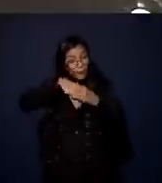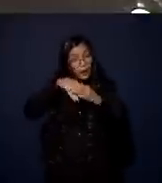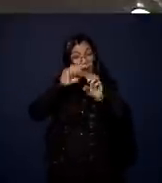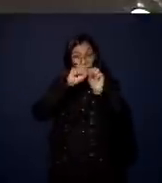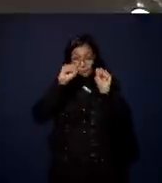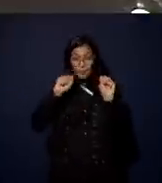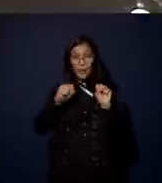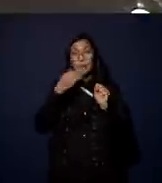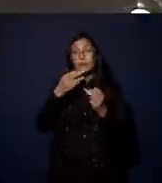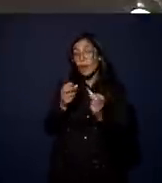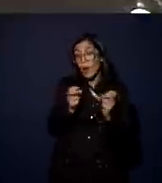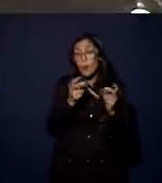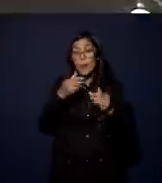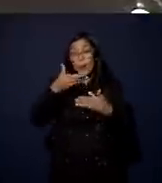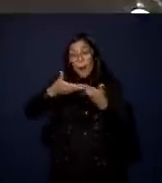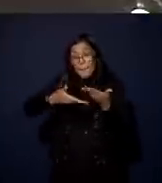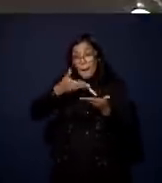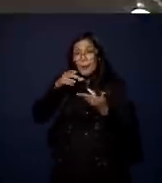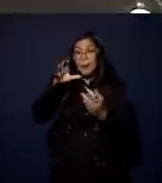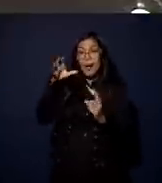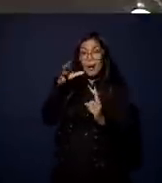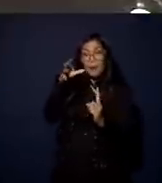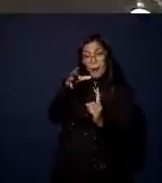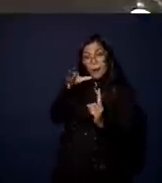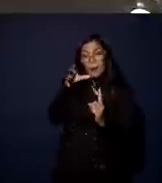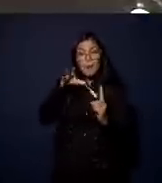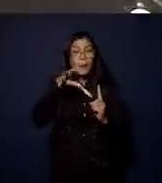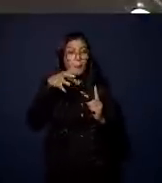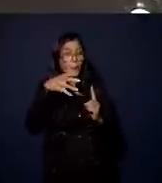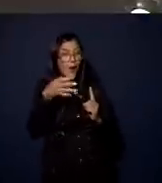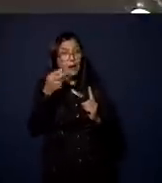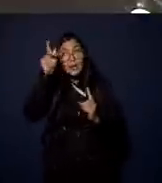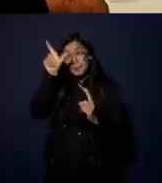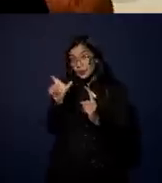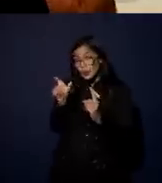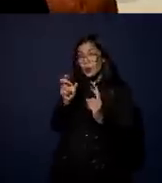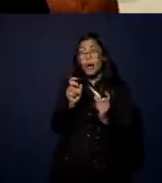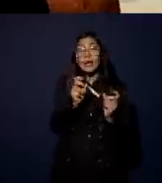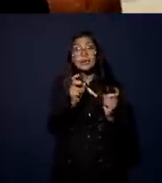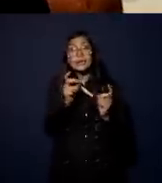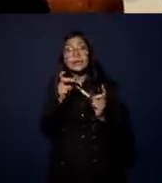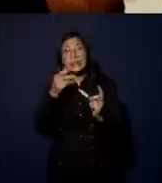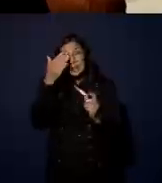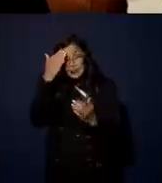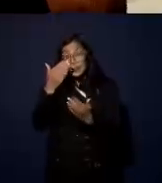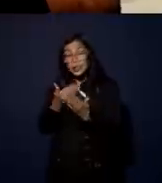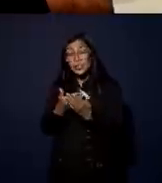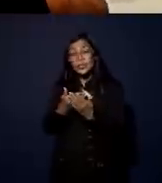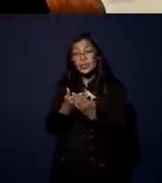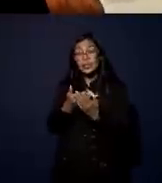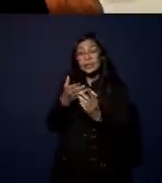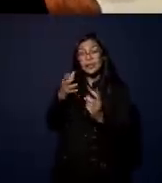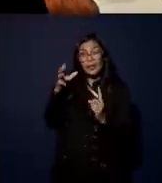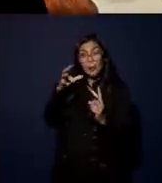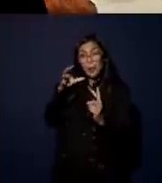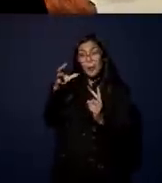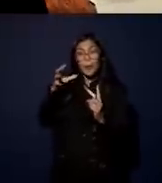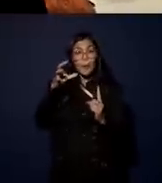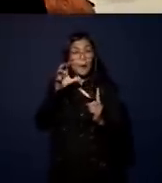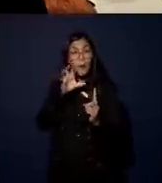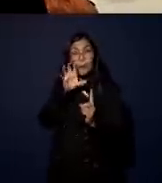mais venda atrás mais venda mais consumidor transitando traz mais negócio a gente também acredita nessa nessa